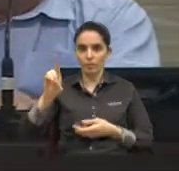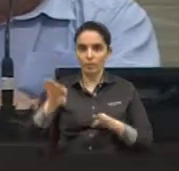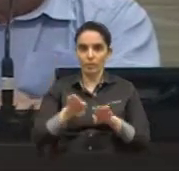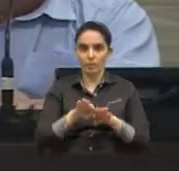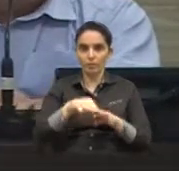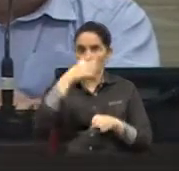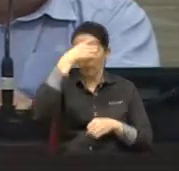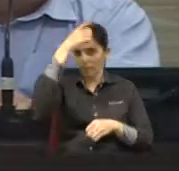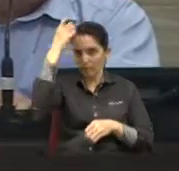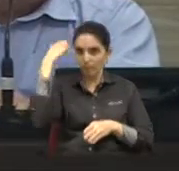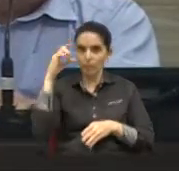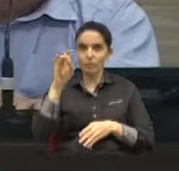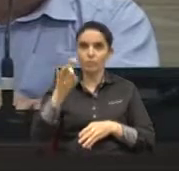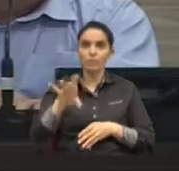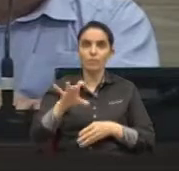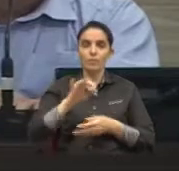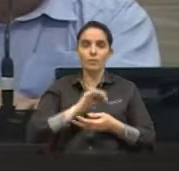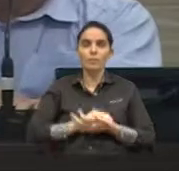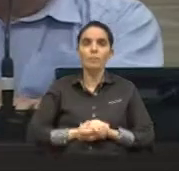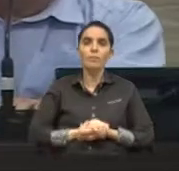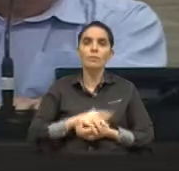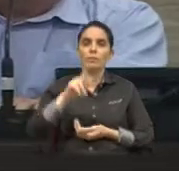Barbosa, vereador PSB.